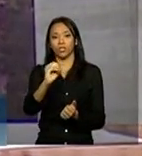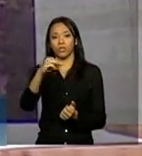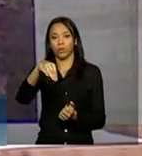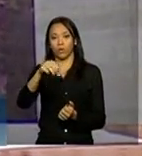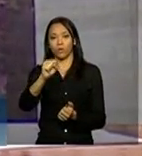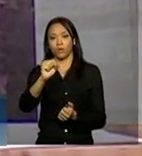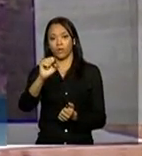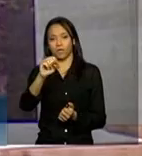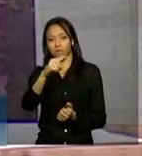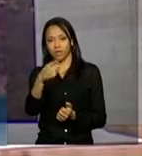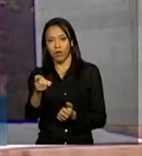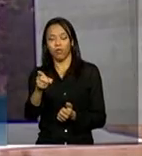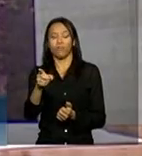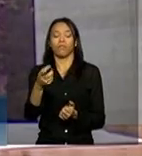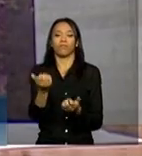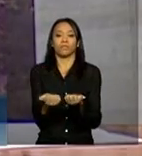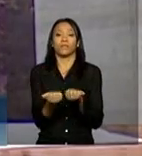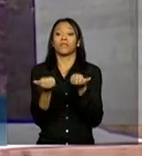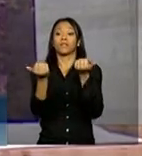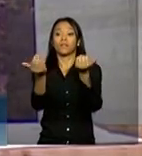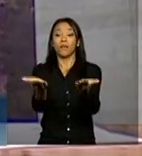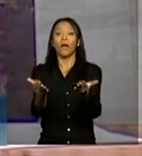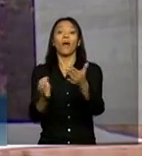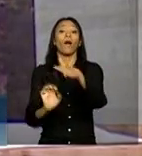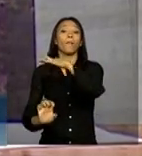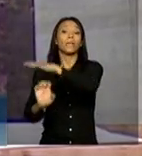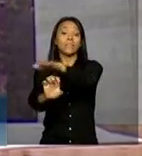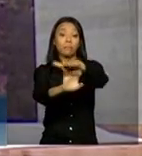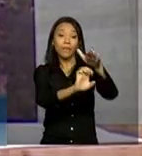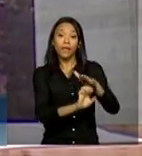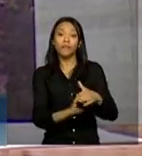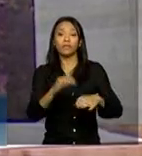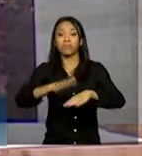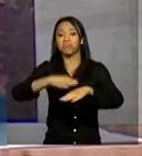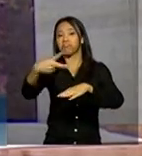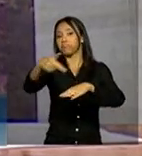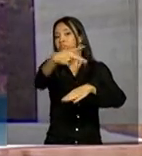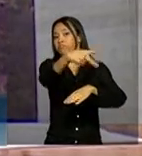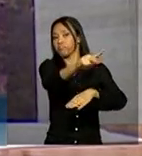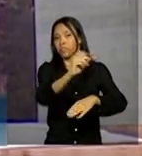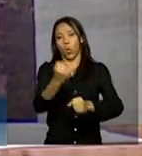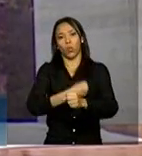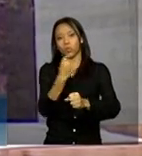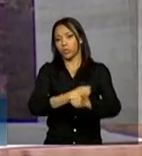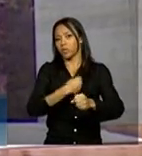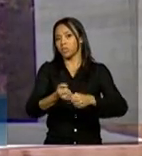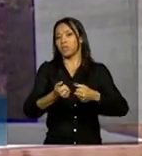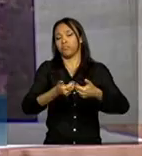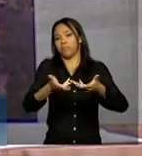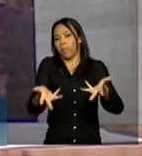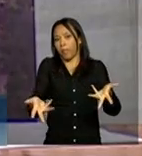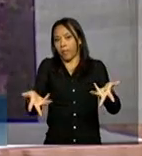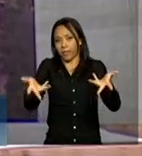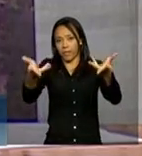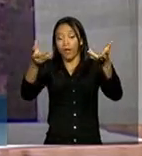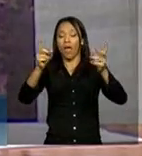ainda, acho que um dos desafios é ampliar a participação do setor privado,